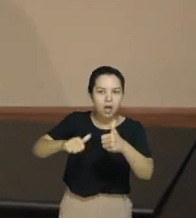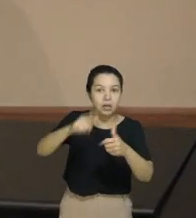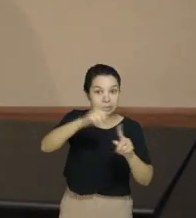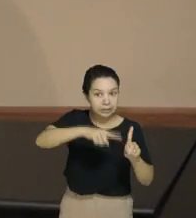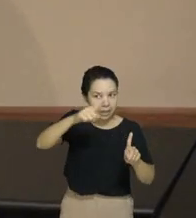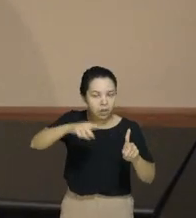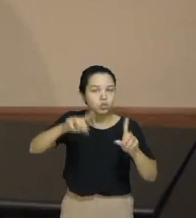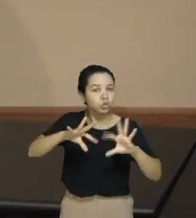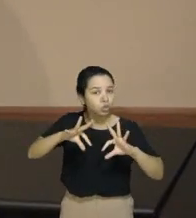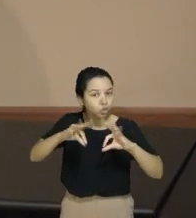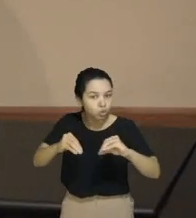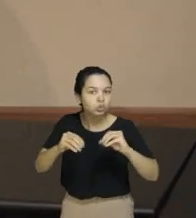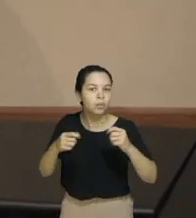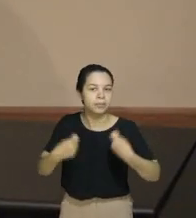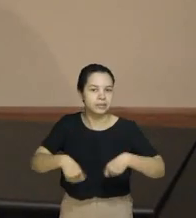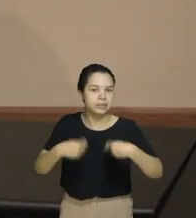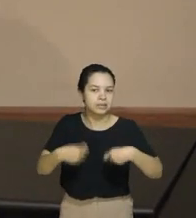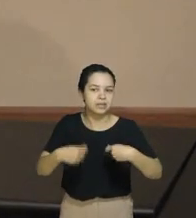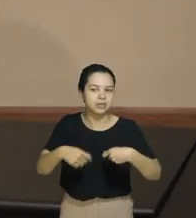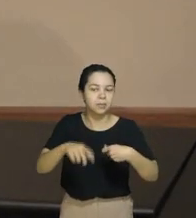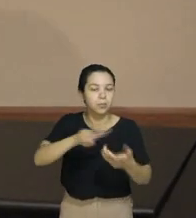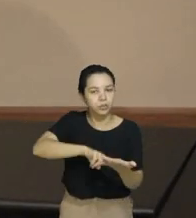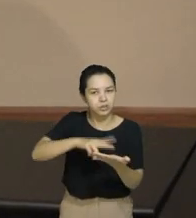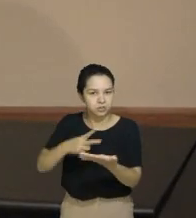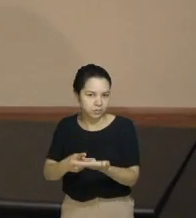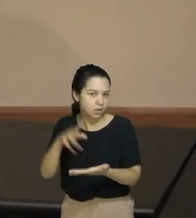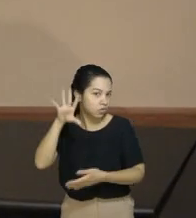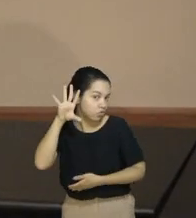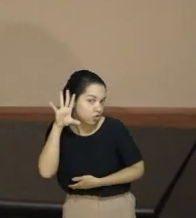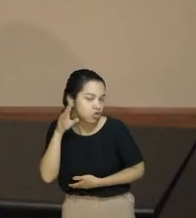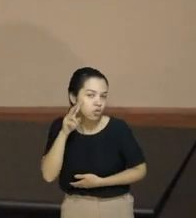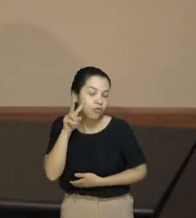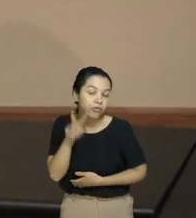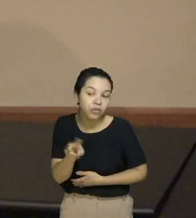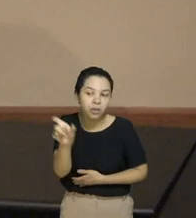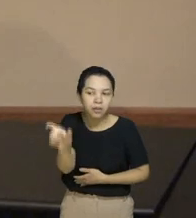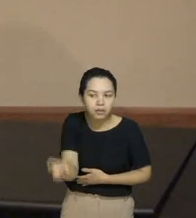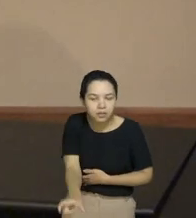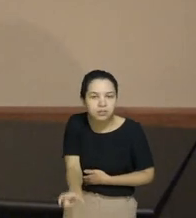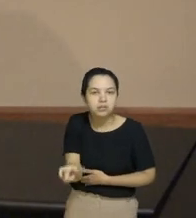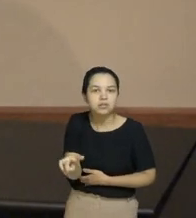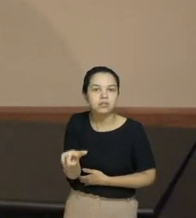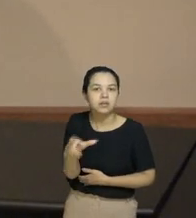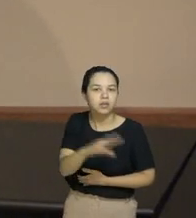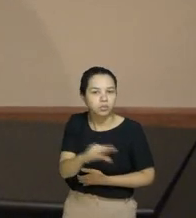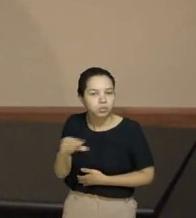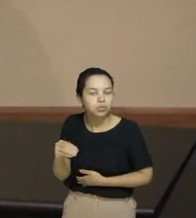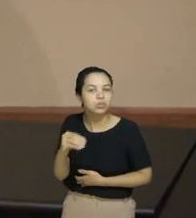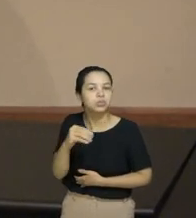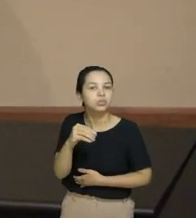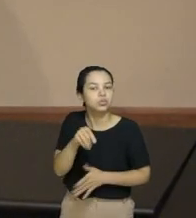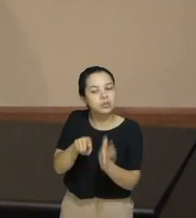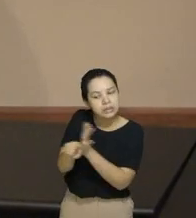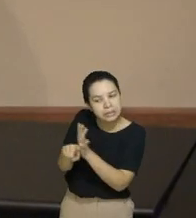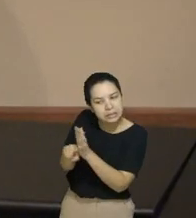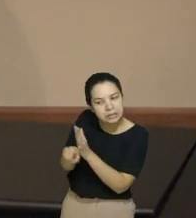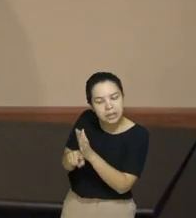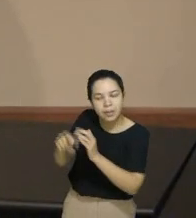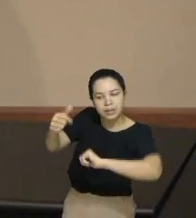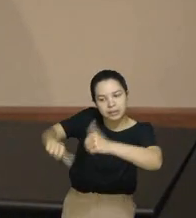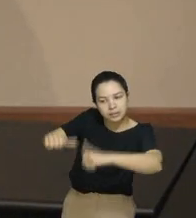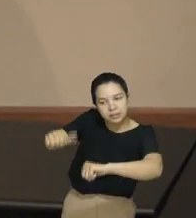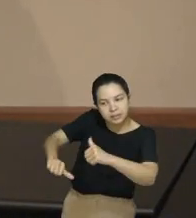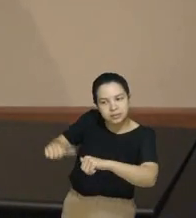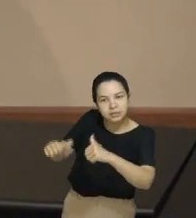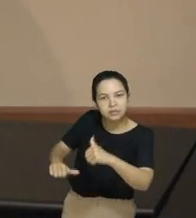de processamento auditivo, a gente saber olhar aquela criança, aquele adulto, quando está fazendo o exame, analisar esse resultado,